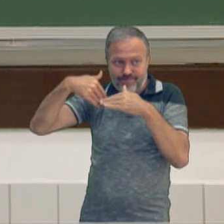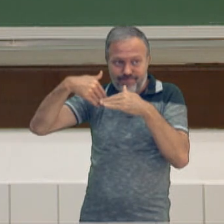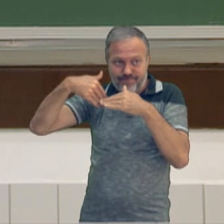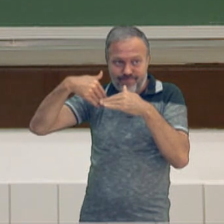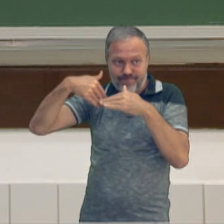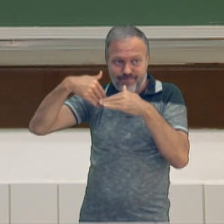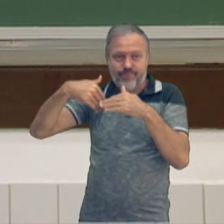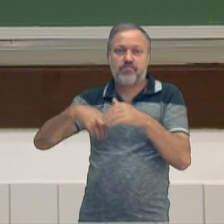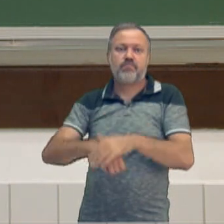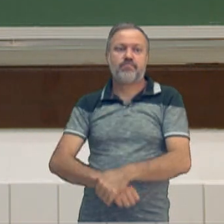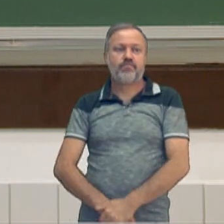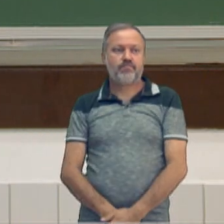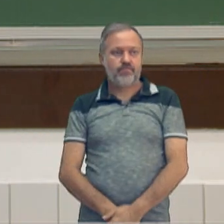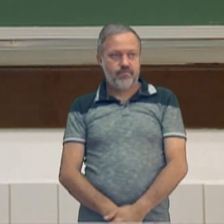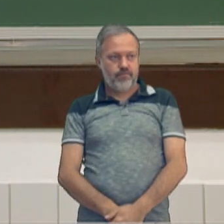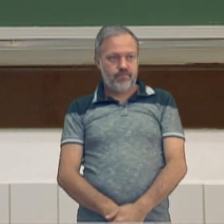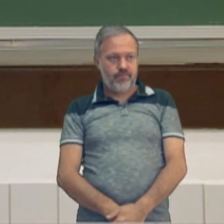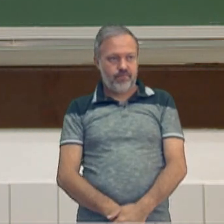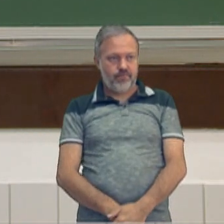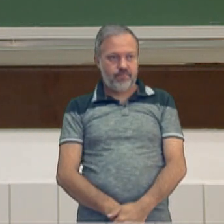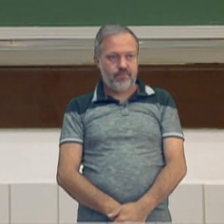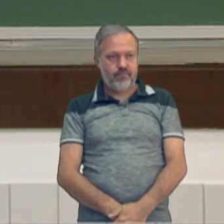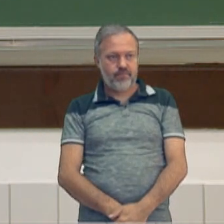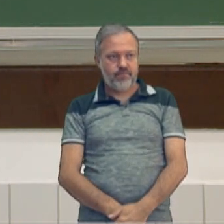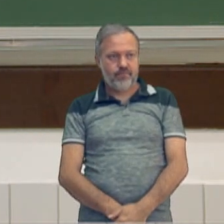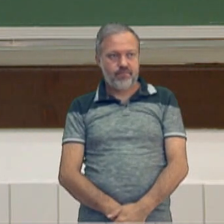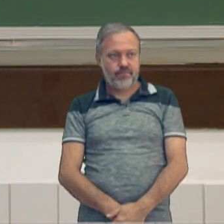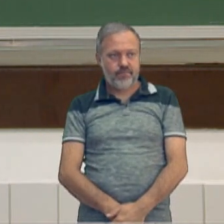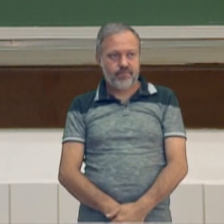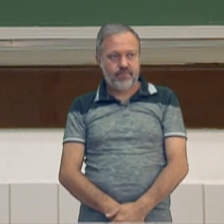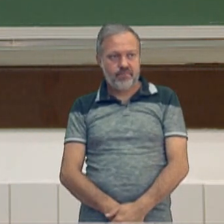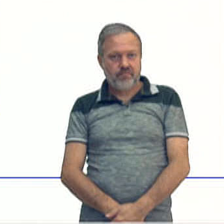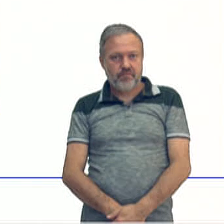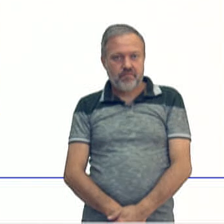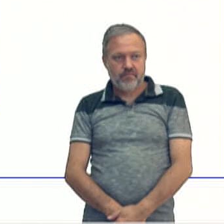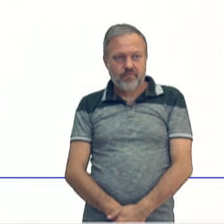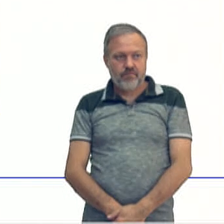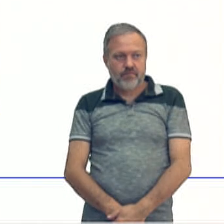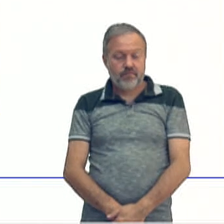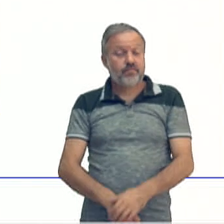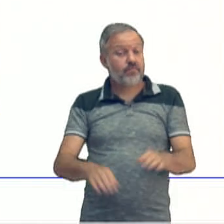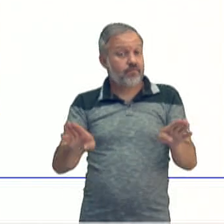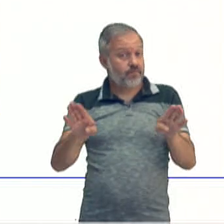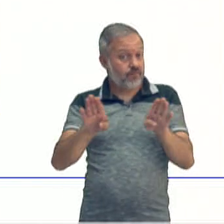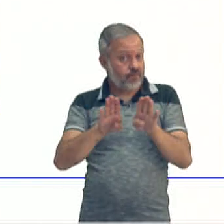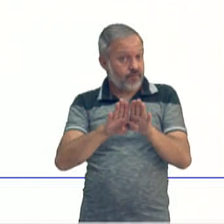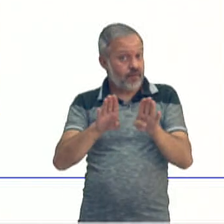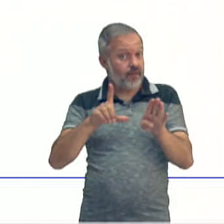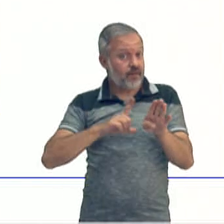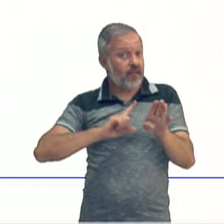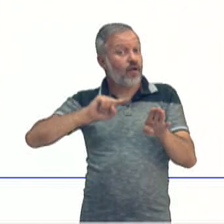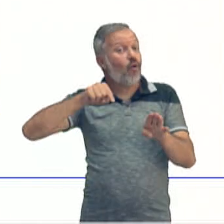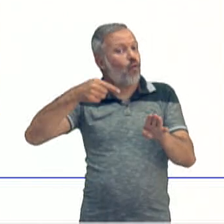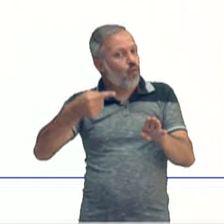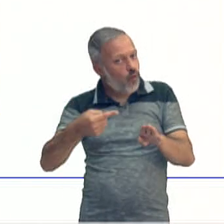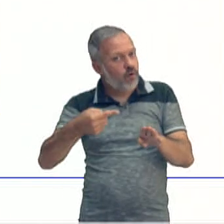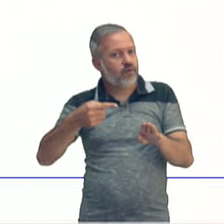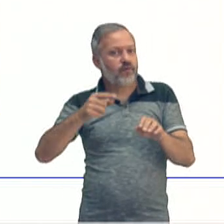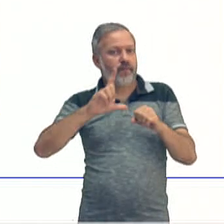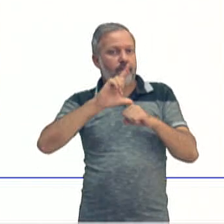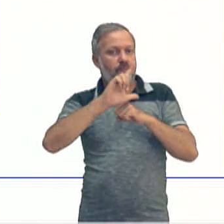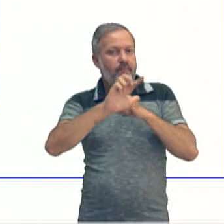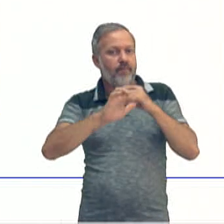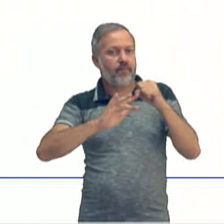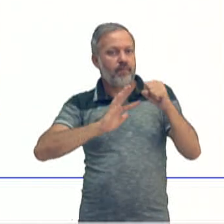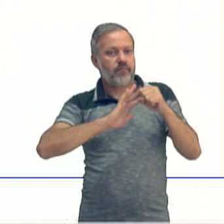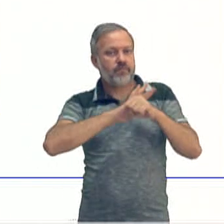ou um AVC, né? Agora um outro tipo de lipídio, os carotenoides. Os carotenoides, eles